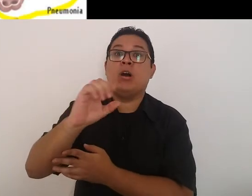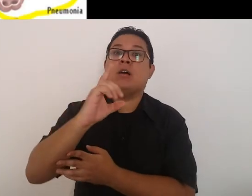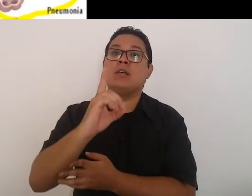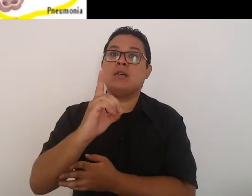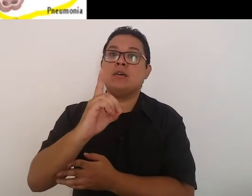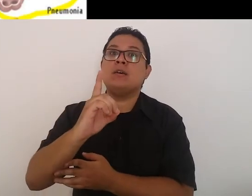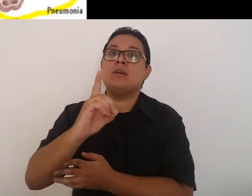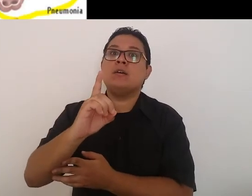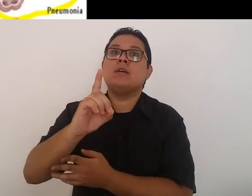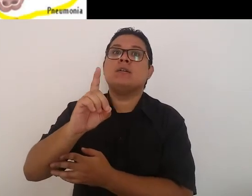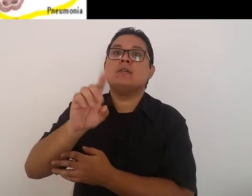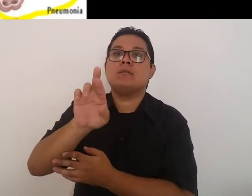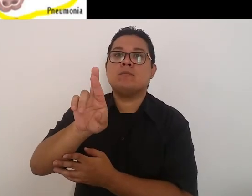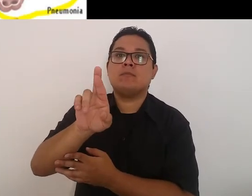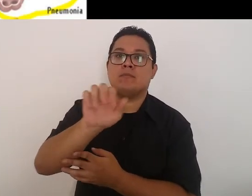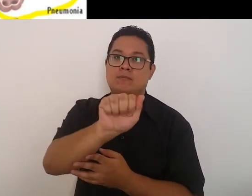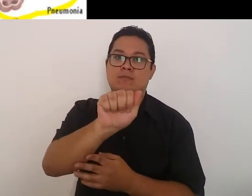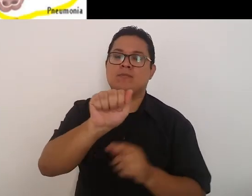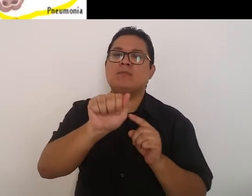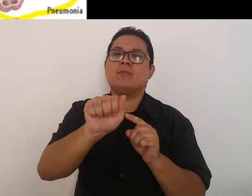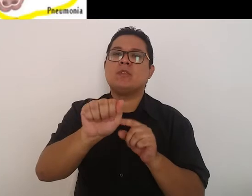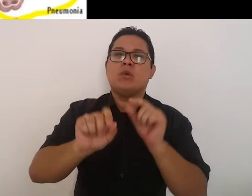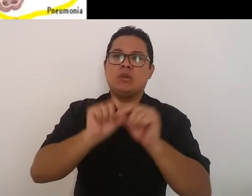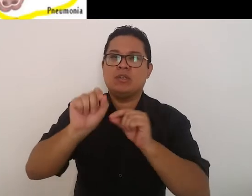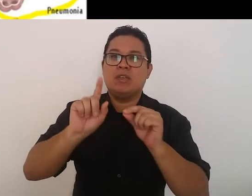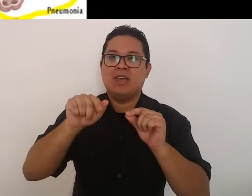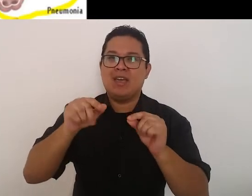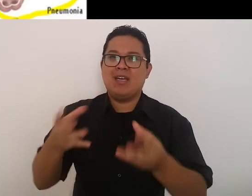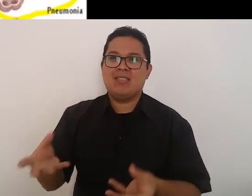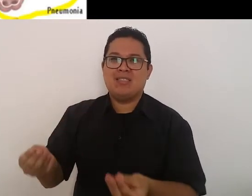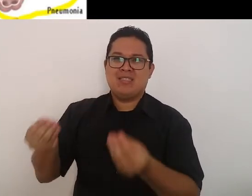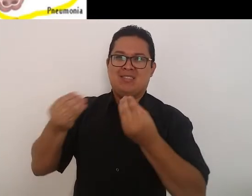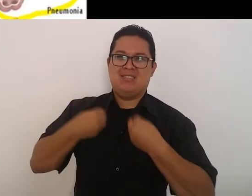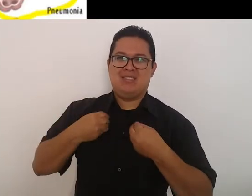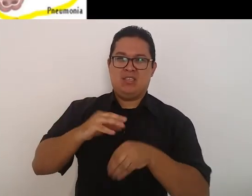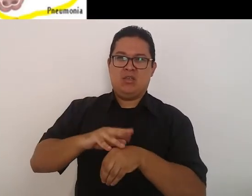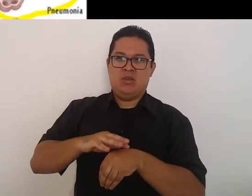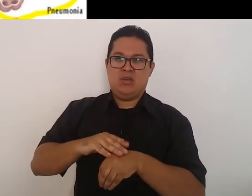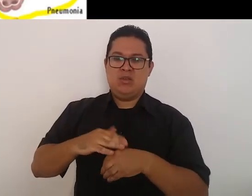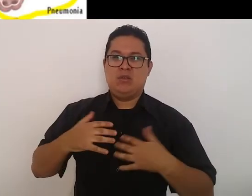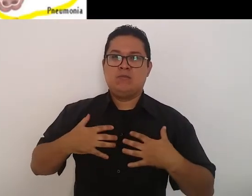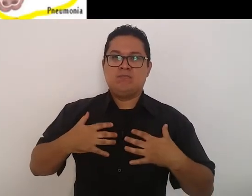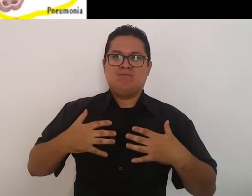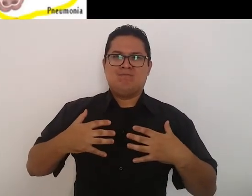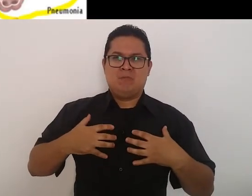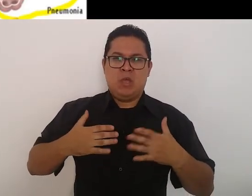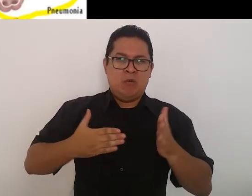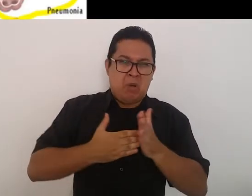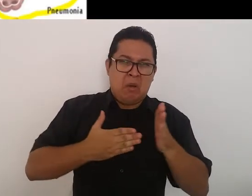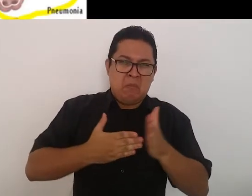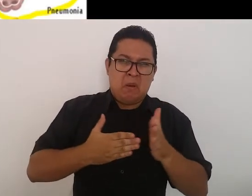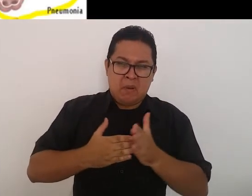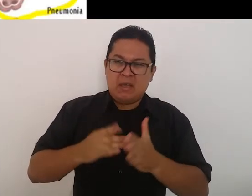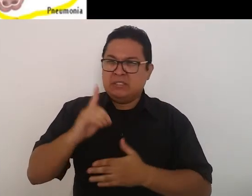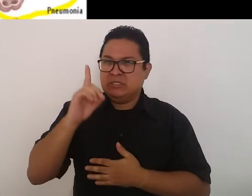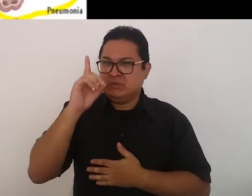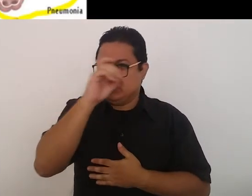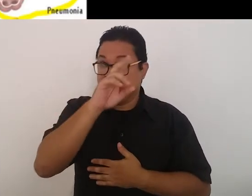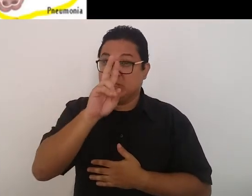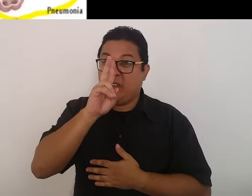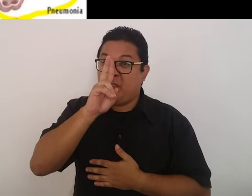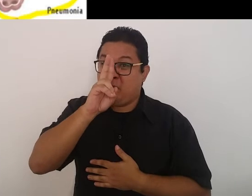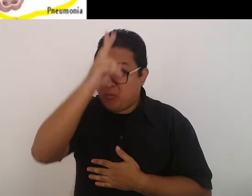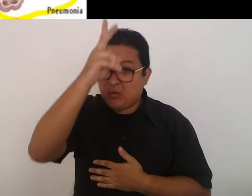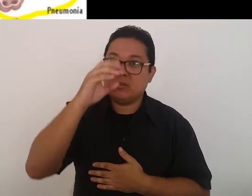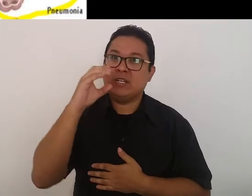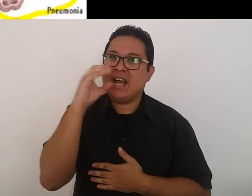uma síndrome do desconforto respiratório aguda, tá? SDRA ou SARA, tá? Que é o SARS ali em